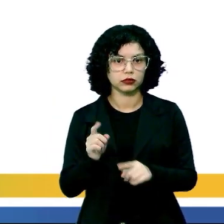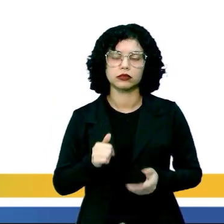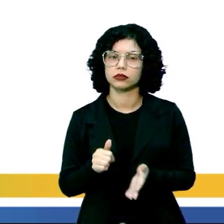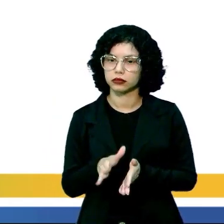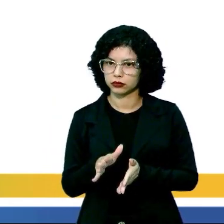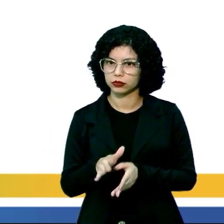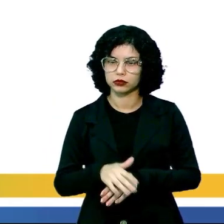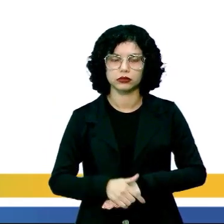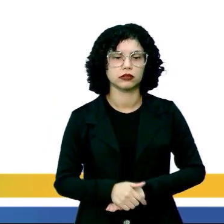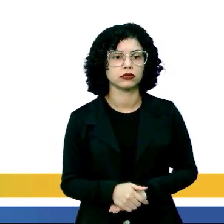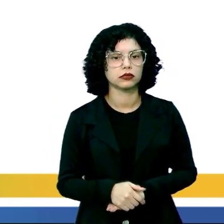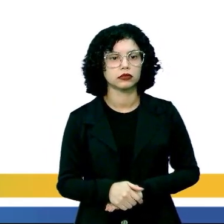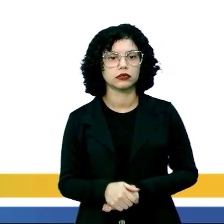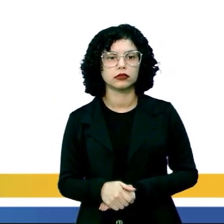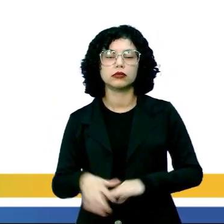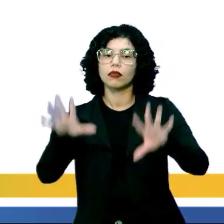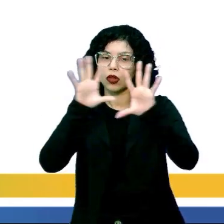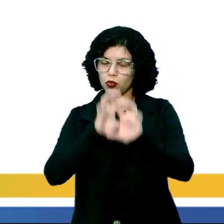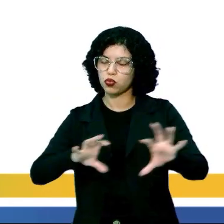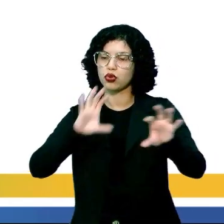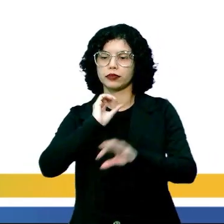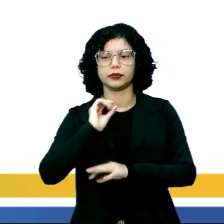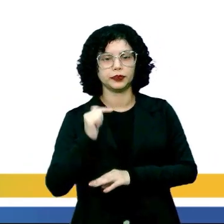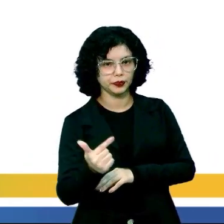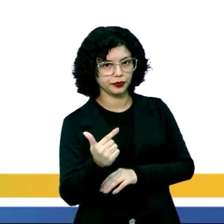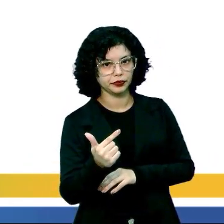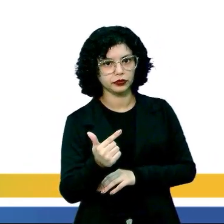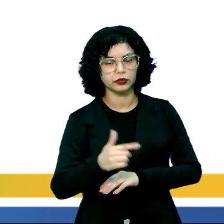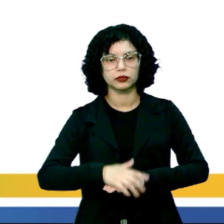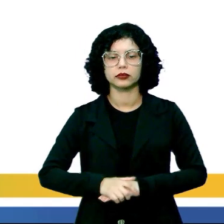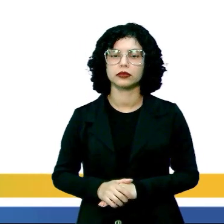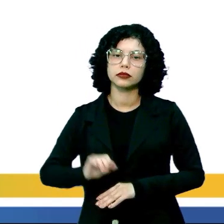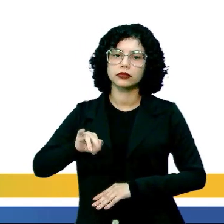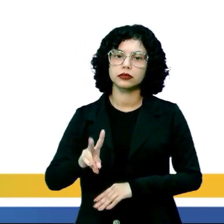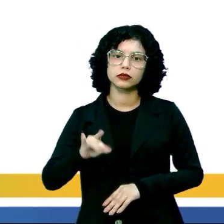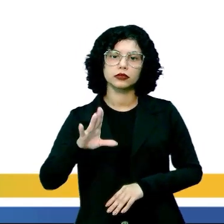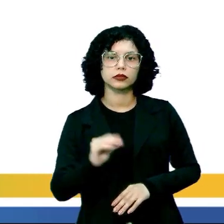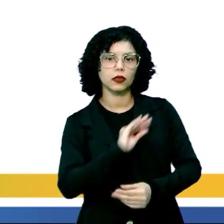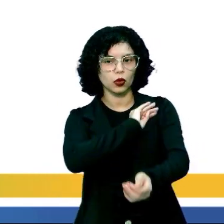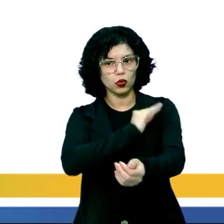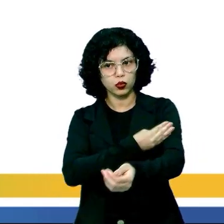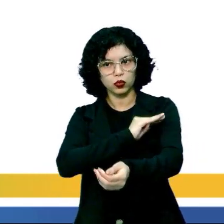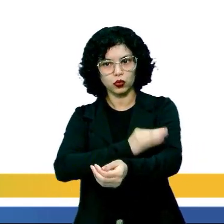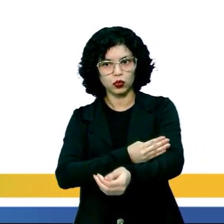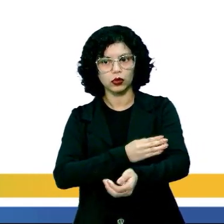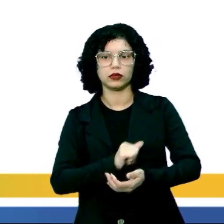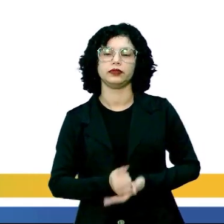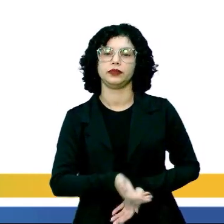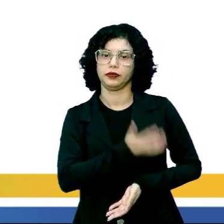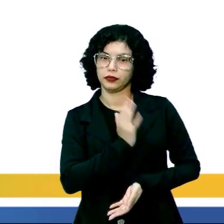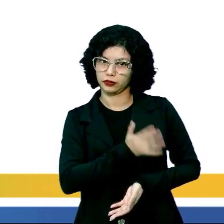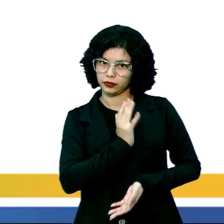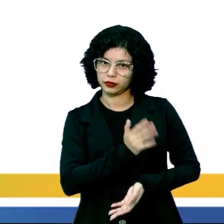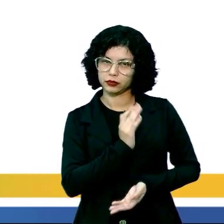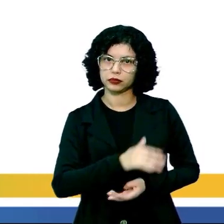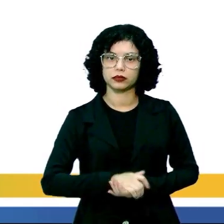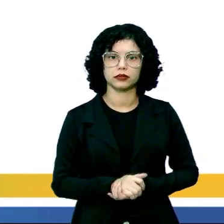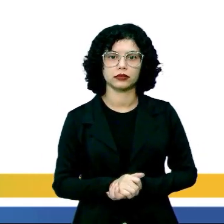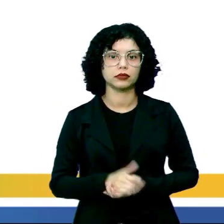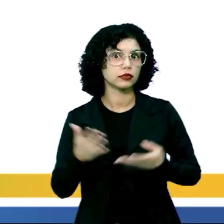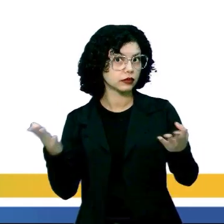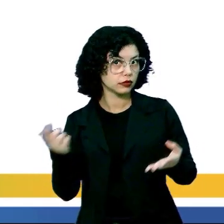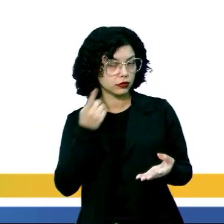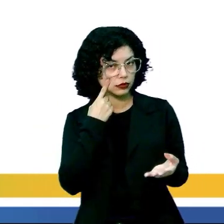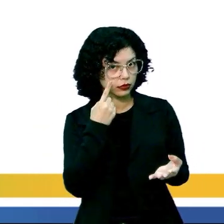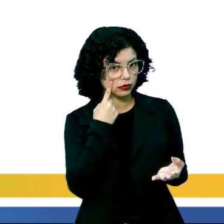já cancela isso aí. Alternativa B, gás, oxigênio e nutrientes para os músculos cardíacos.